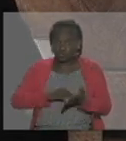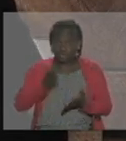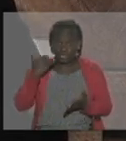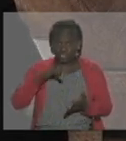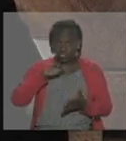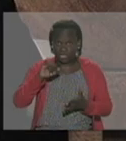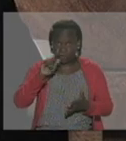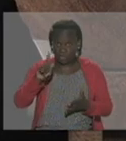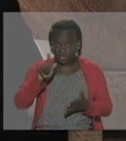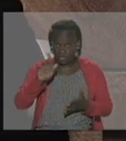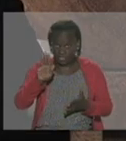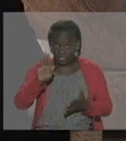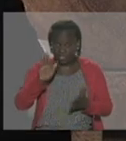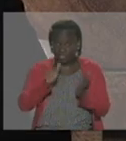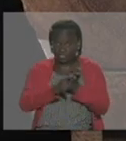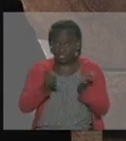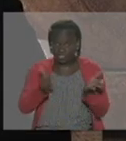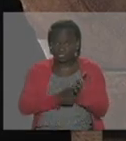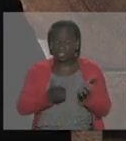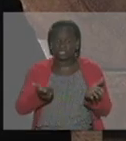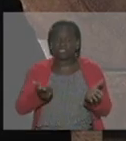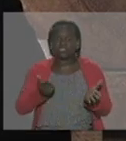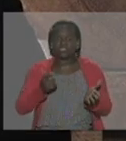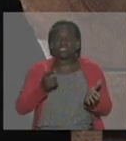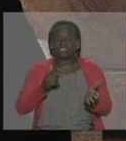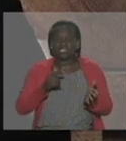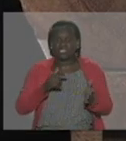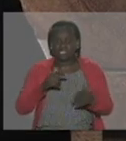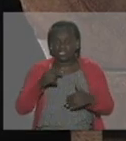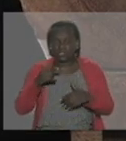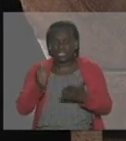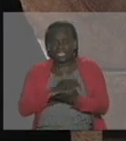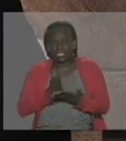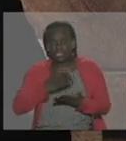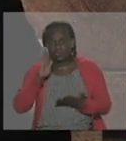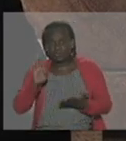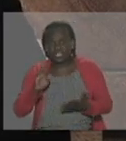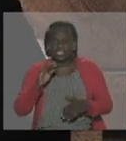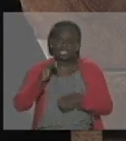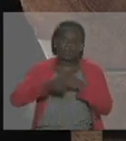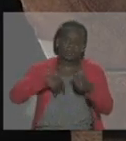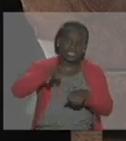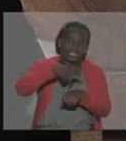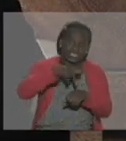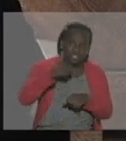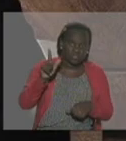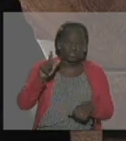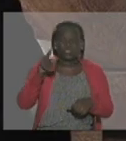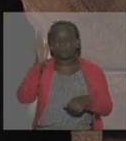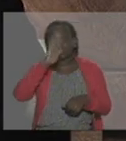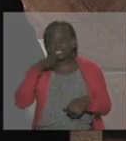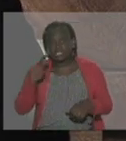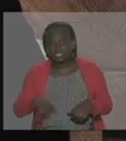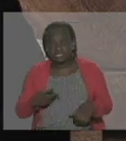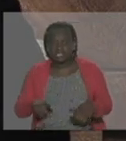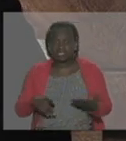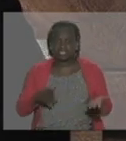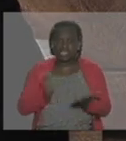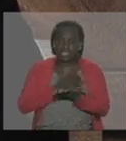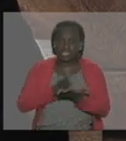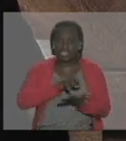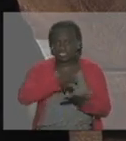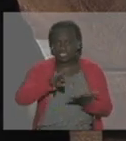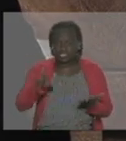última posição no jornal do Brasil depois de de ser e ter passado pelo Caderno B pela Internacional pela nacional